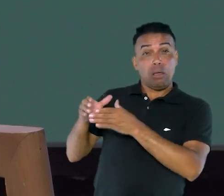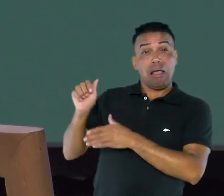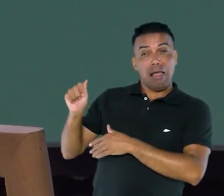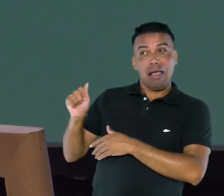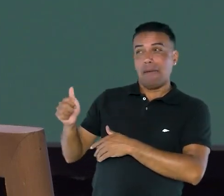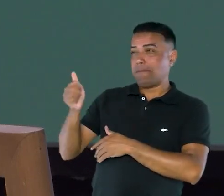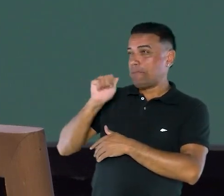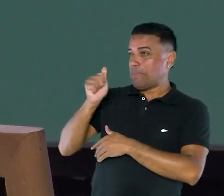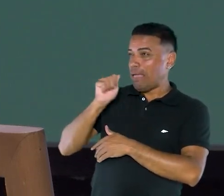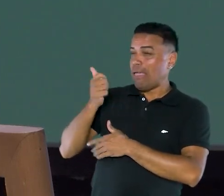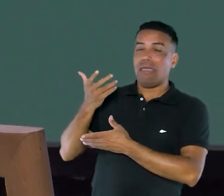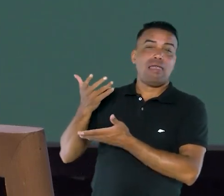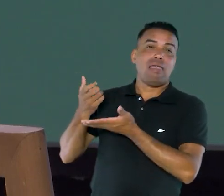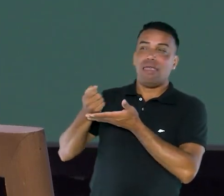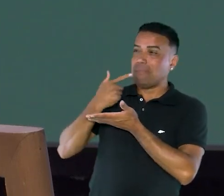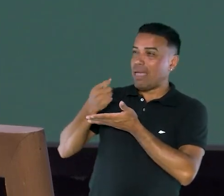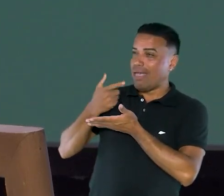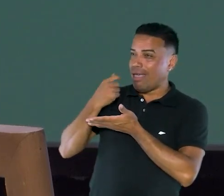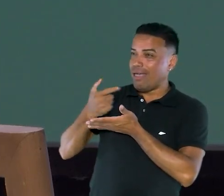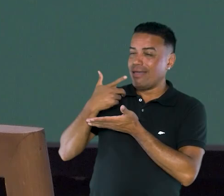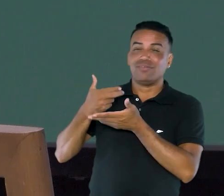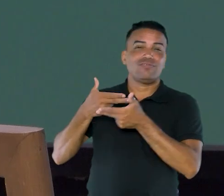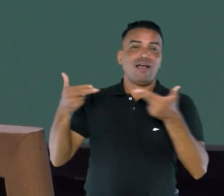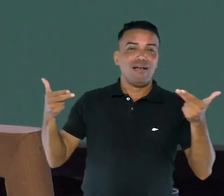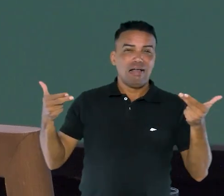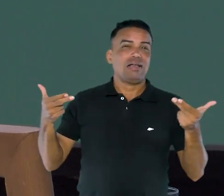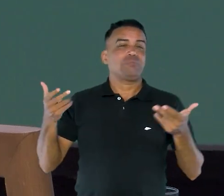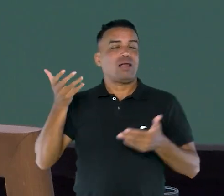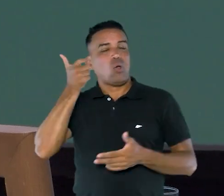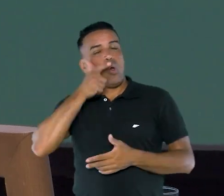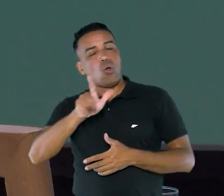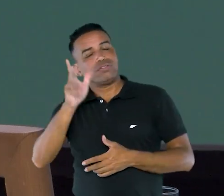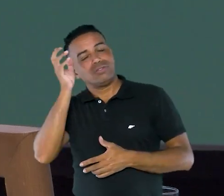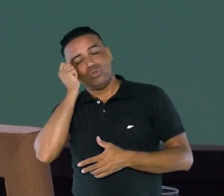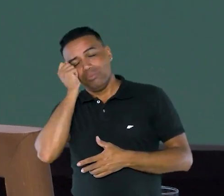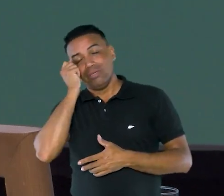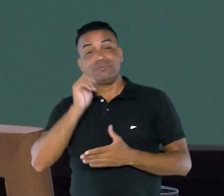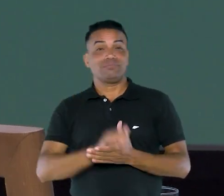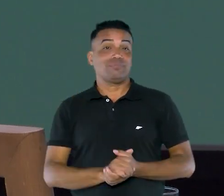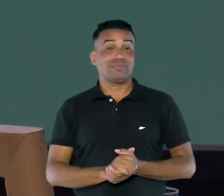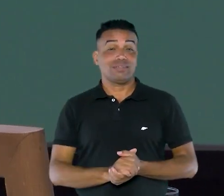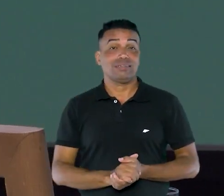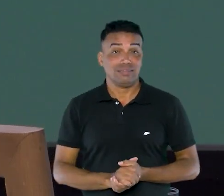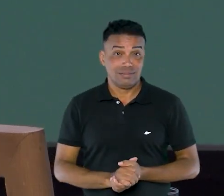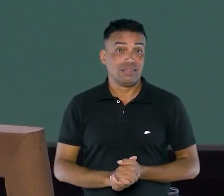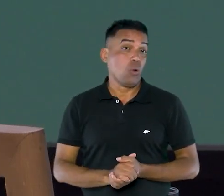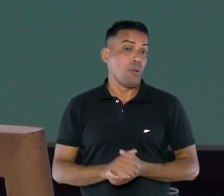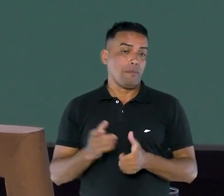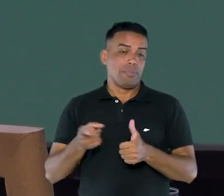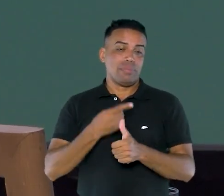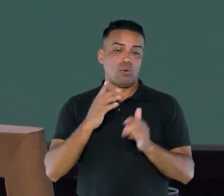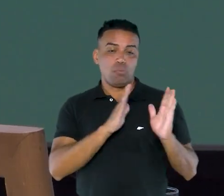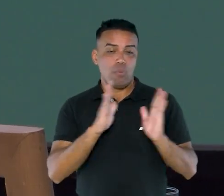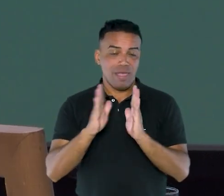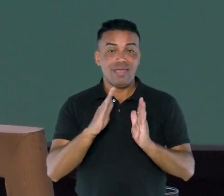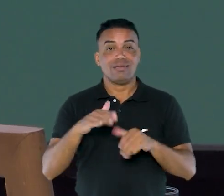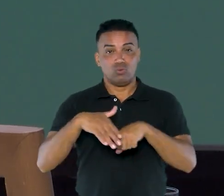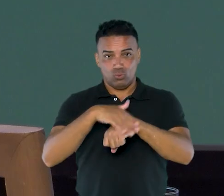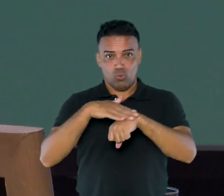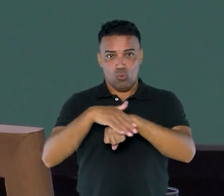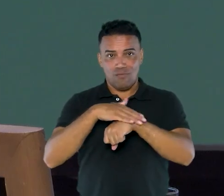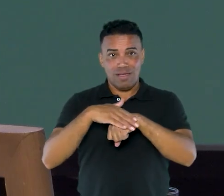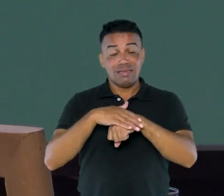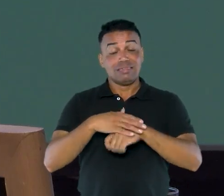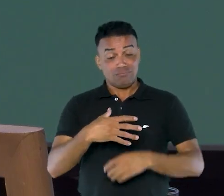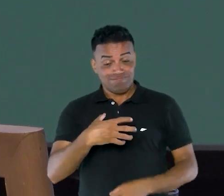para trabalhar, frontal, assim, não estamos bem. Primeira parte da conversa é